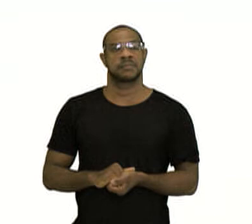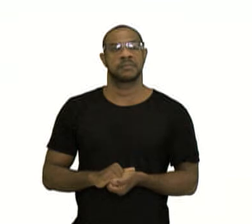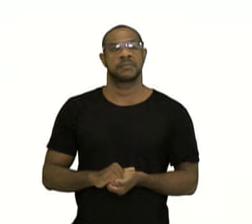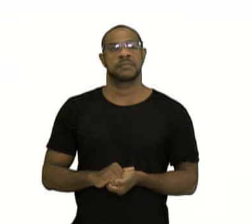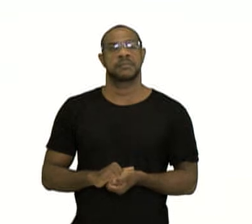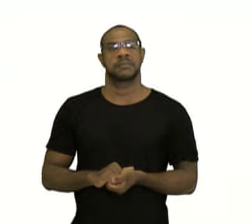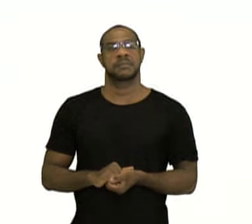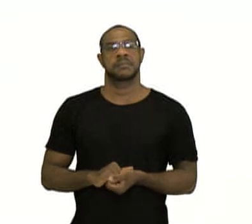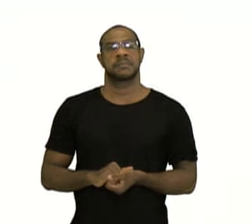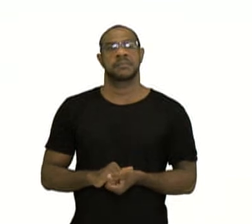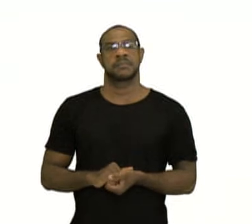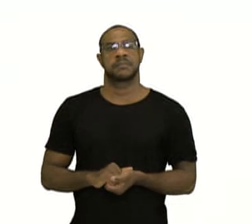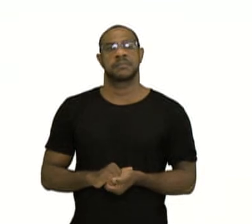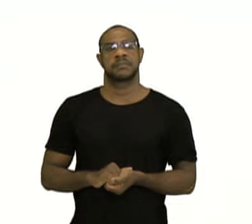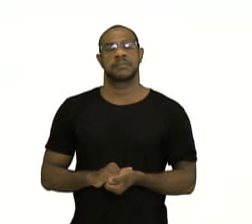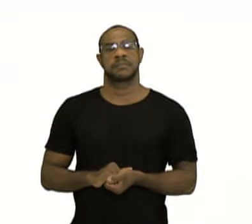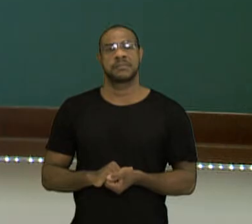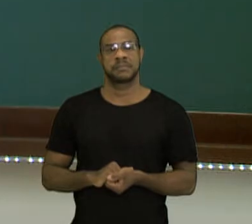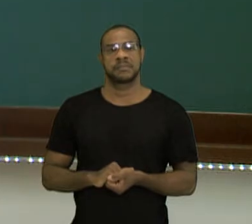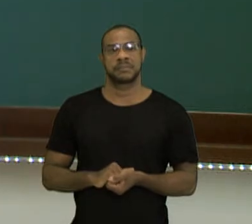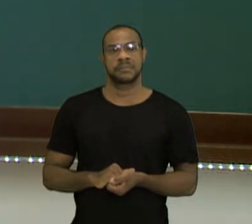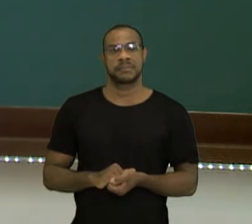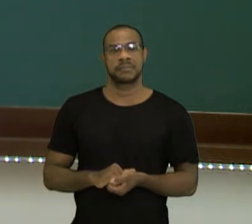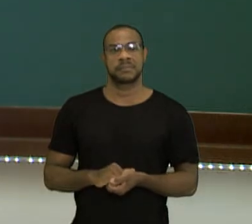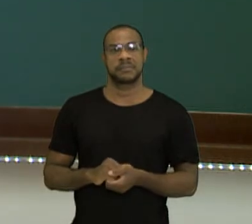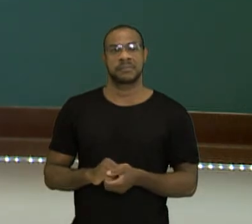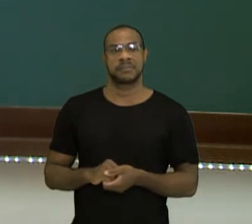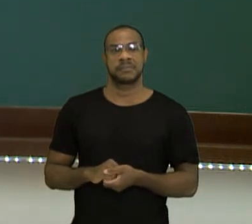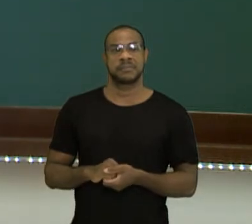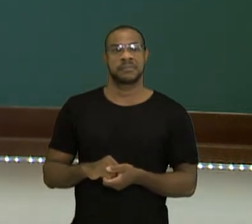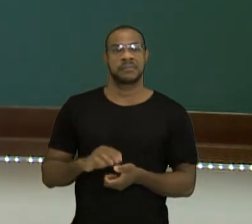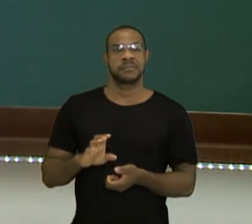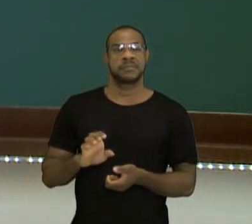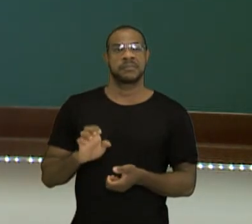mais bobo do que de lo que he sido, sim?